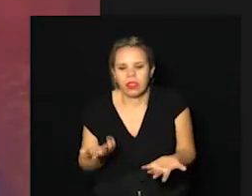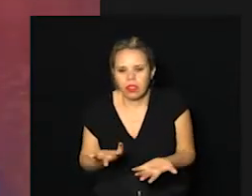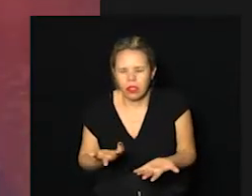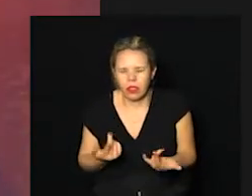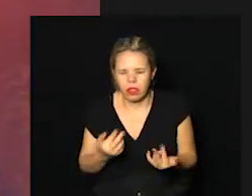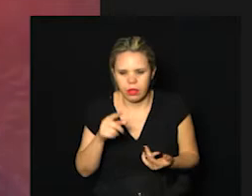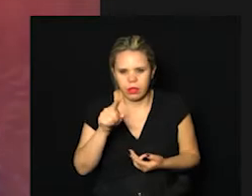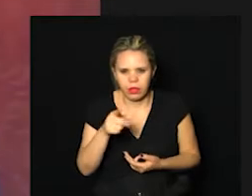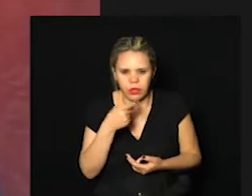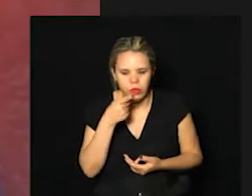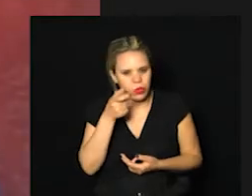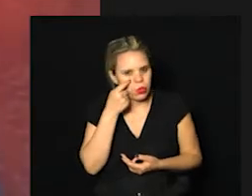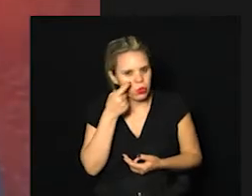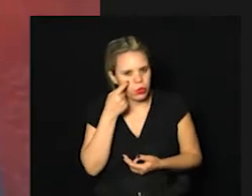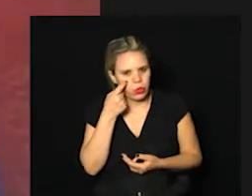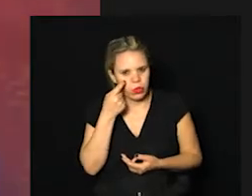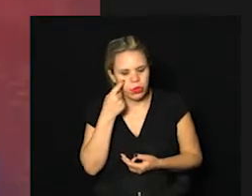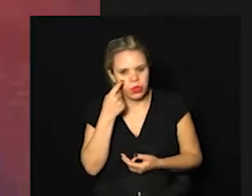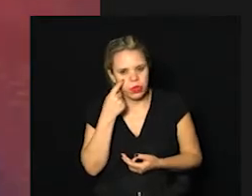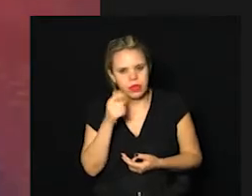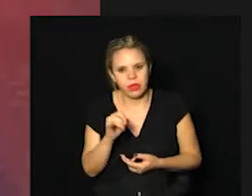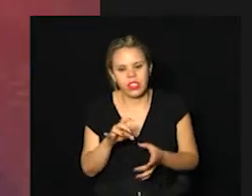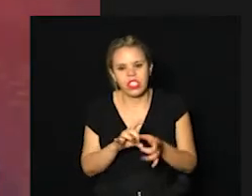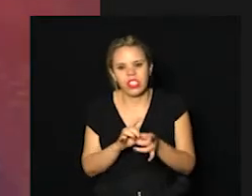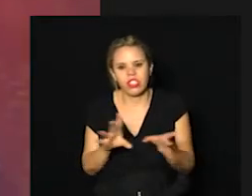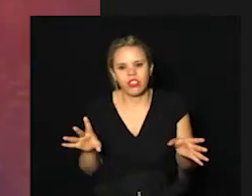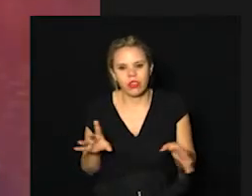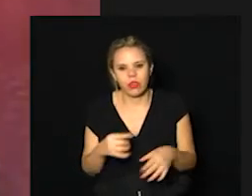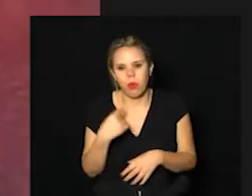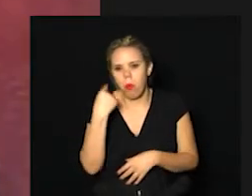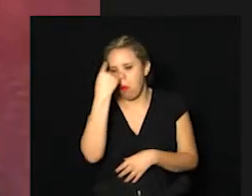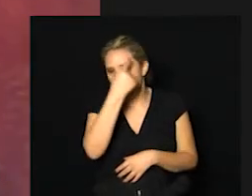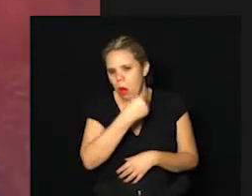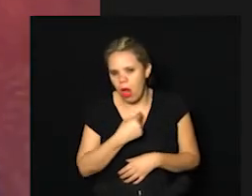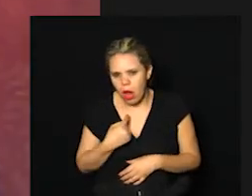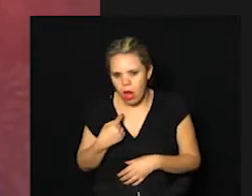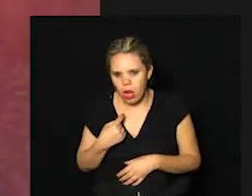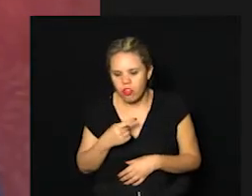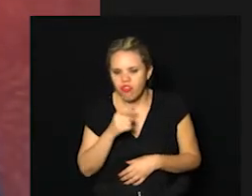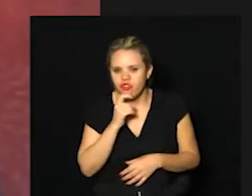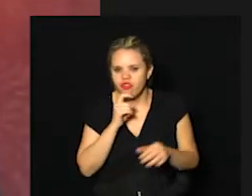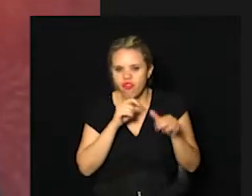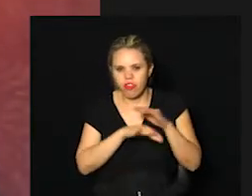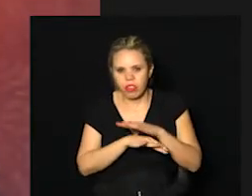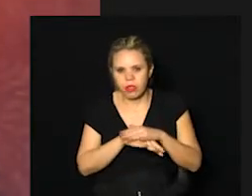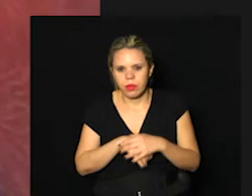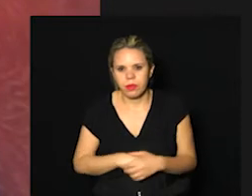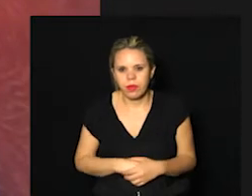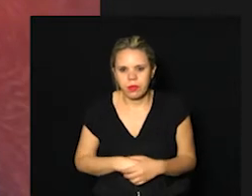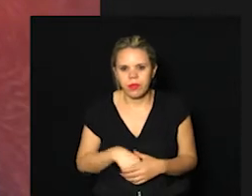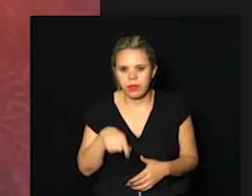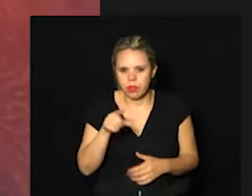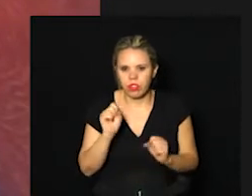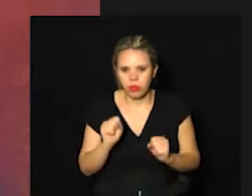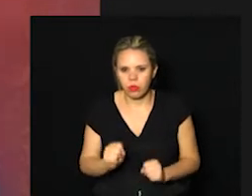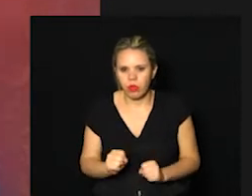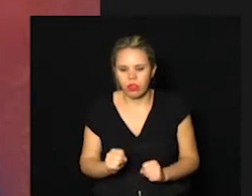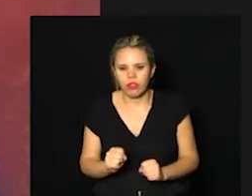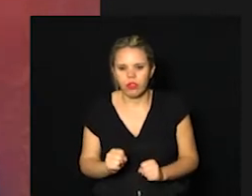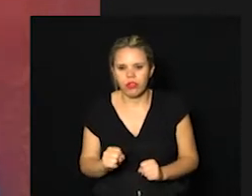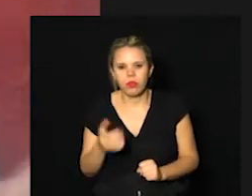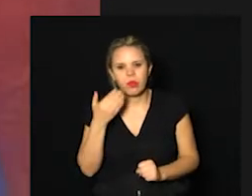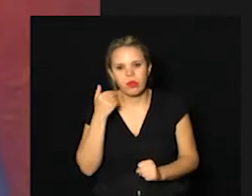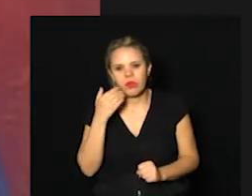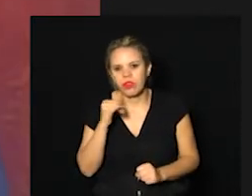como você observou, ali se você deixar no mínimo 1 hora na geladeira, você já pode consumir. Se